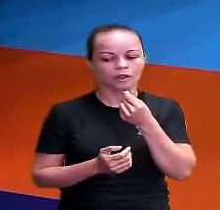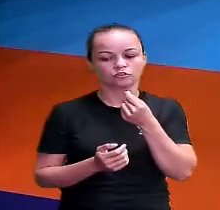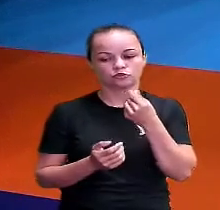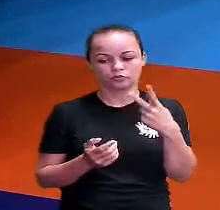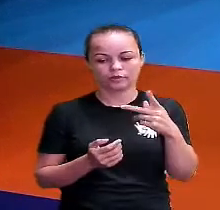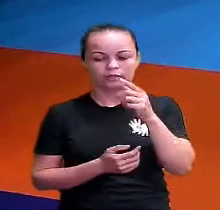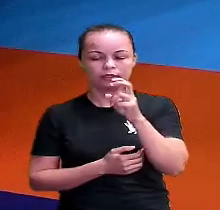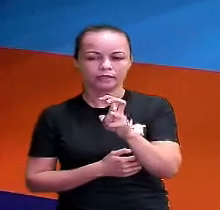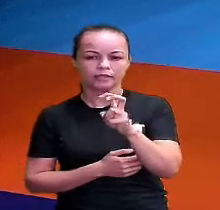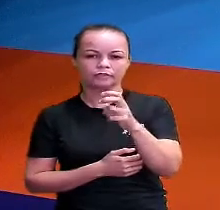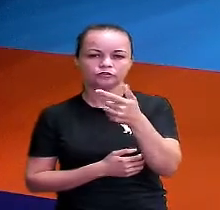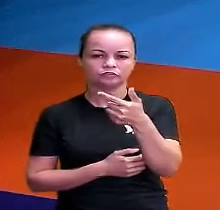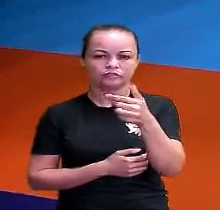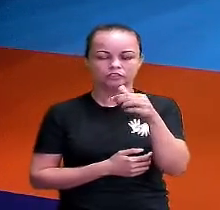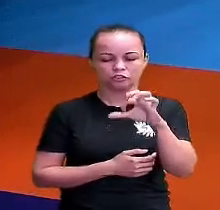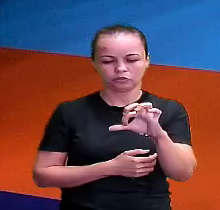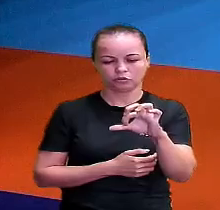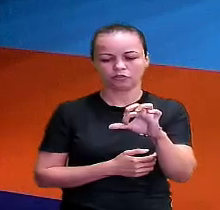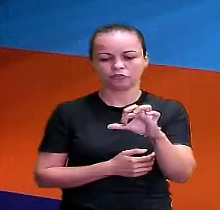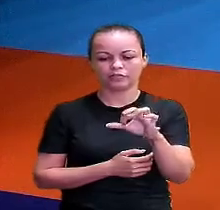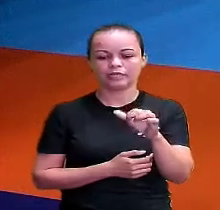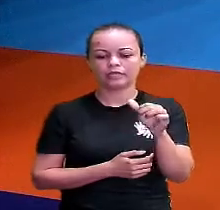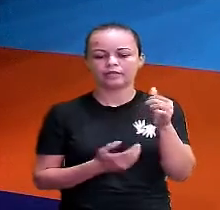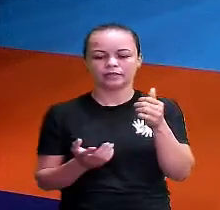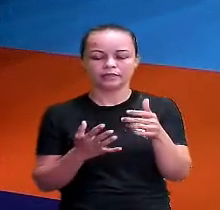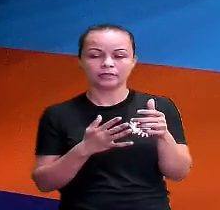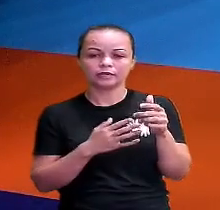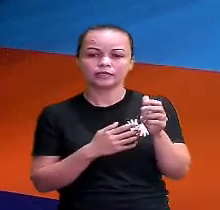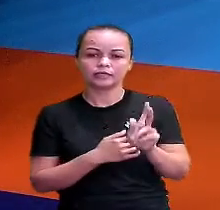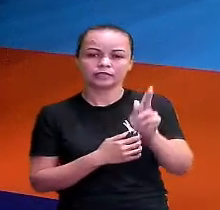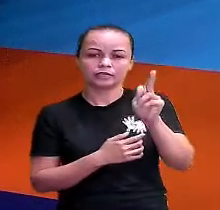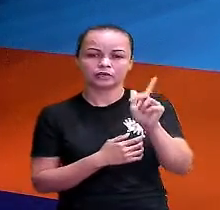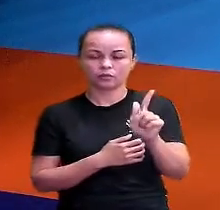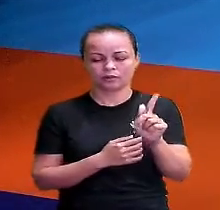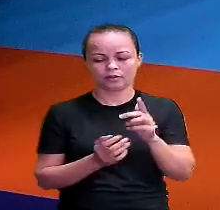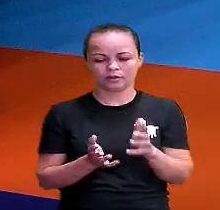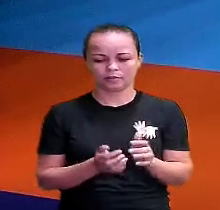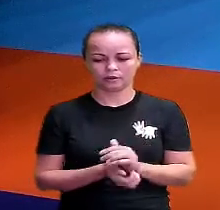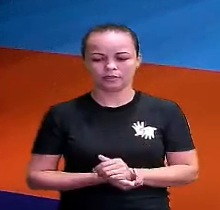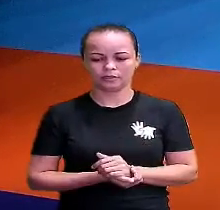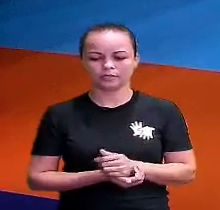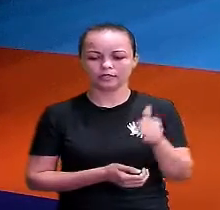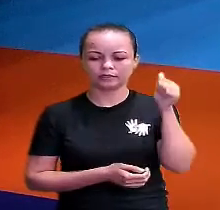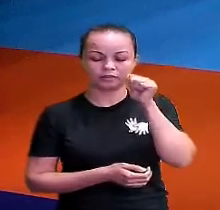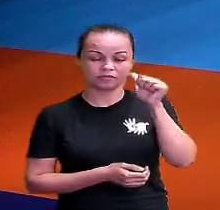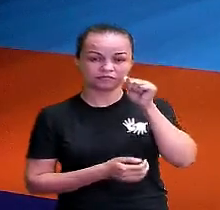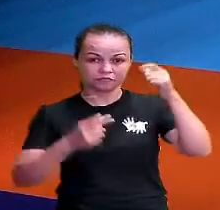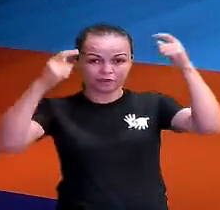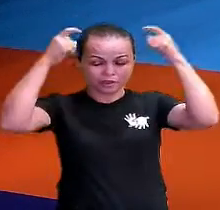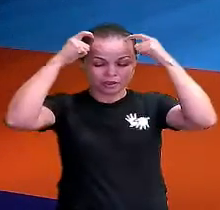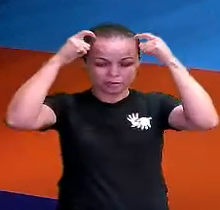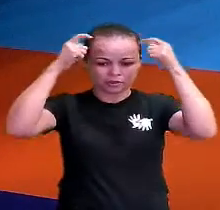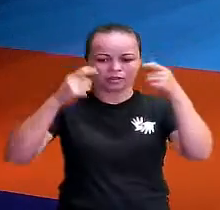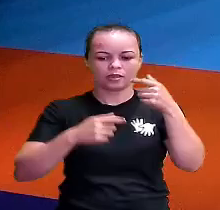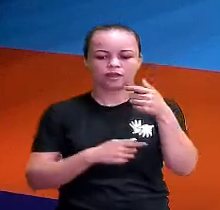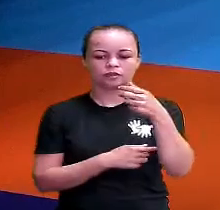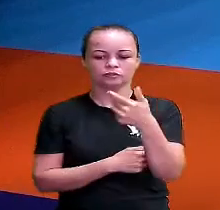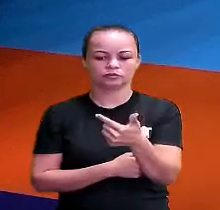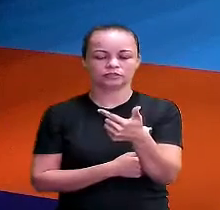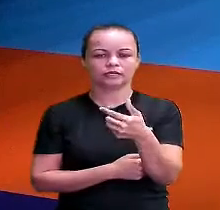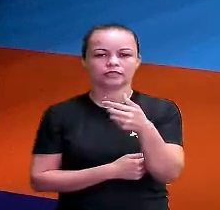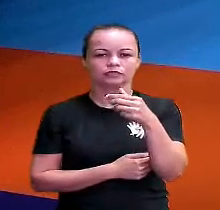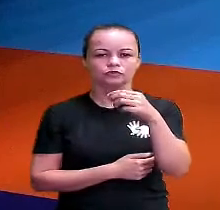de 297 quilogramas. Quantos quilogramas os dois têm junto? E aí, ó, quilograma é